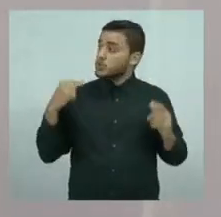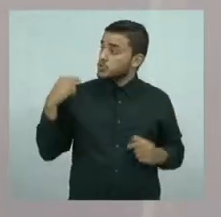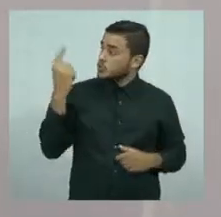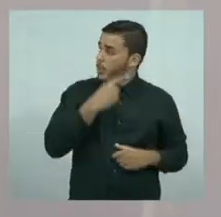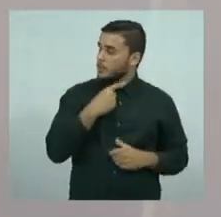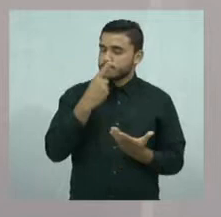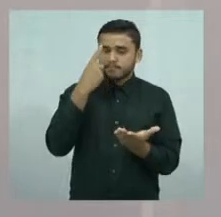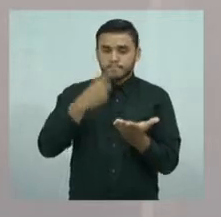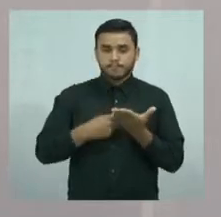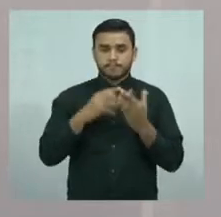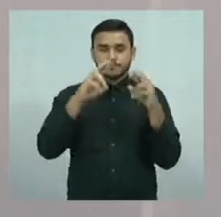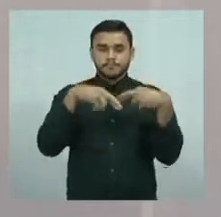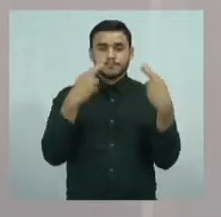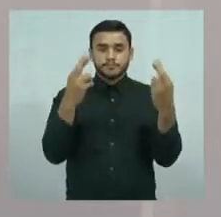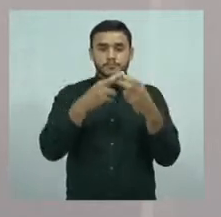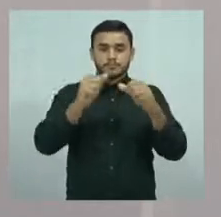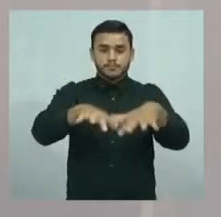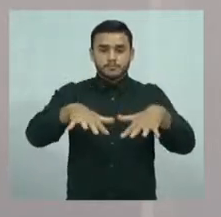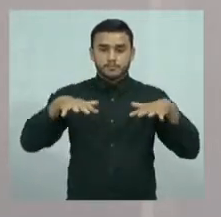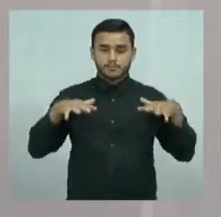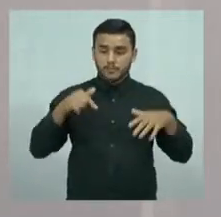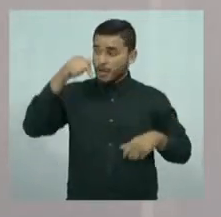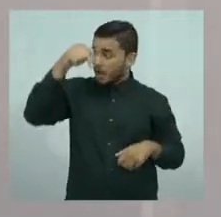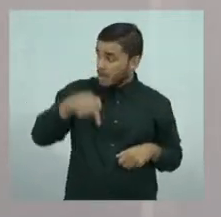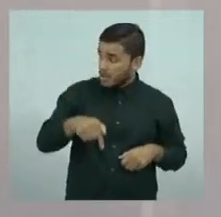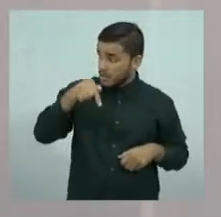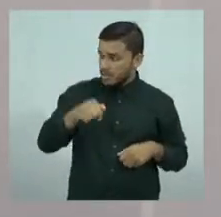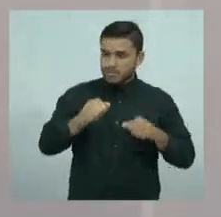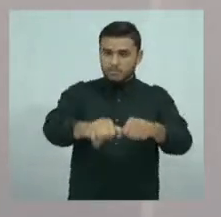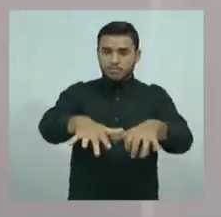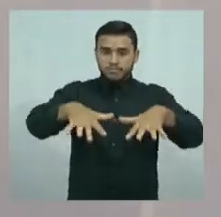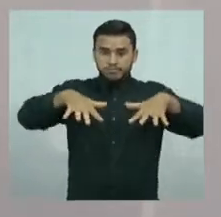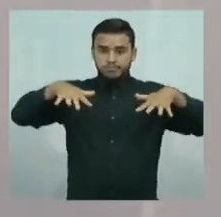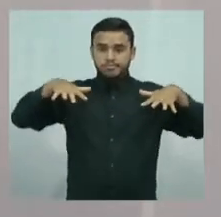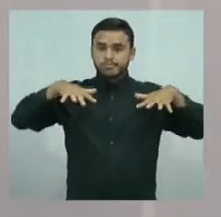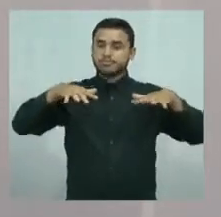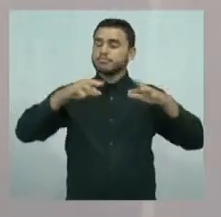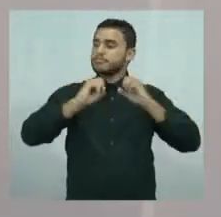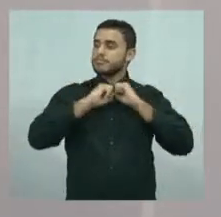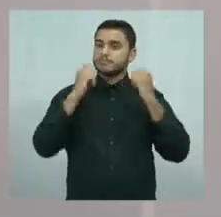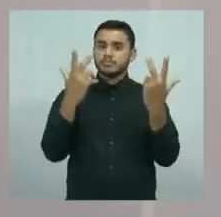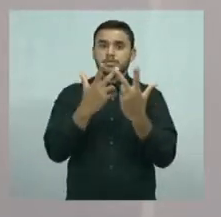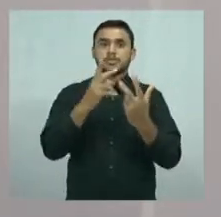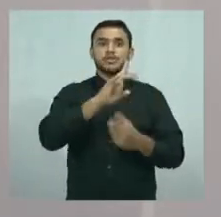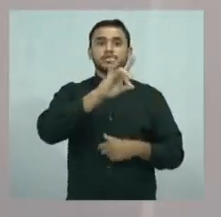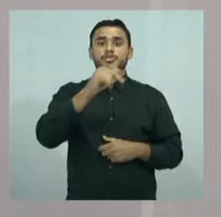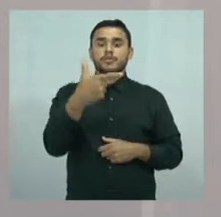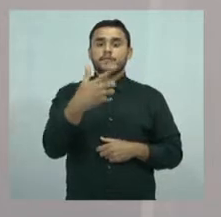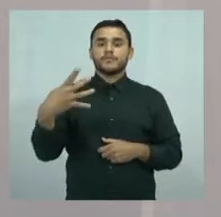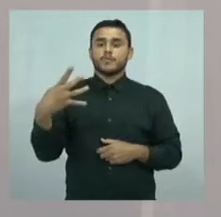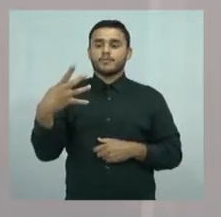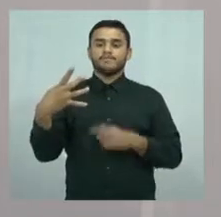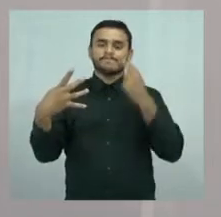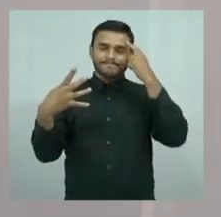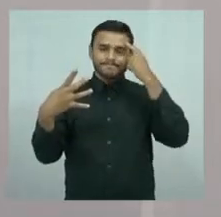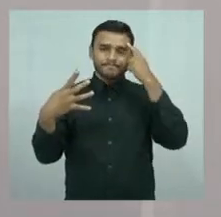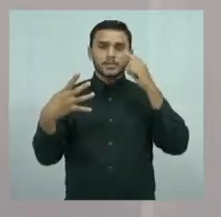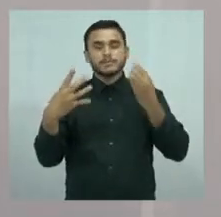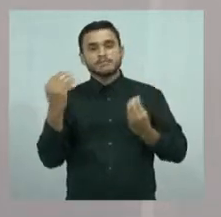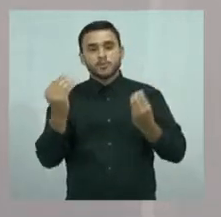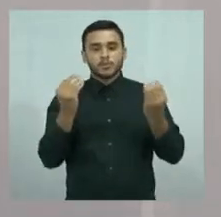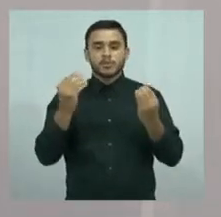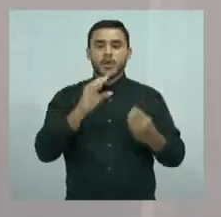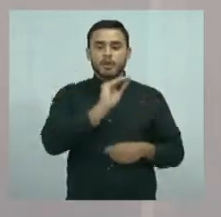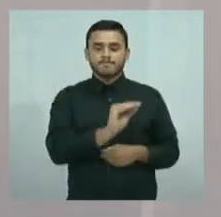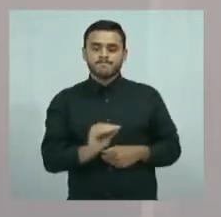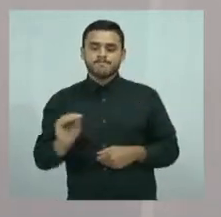estava pensada para aqui na Câmara, né, no dia 24, meio que encerrando, a gente resolveu